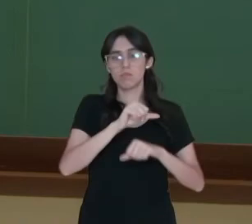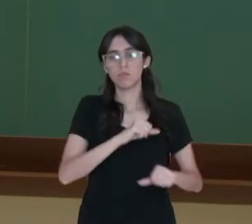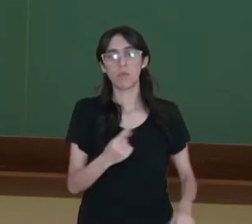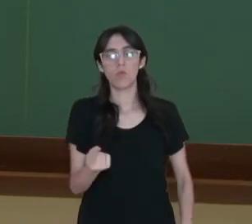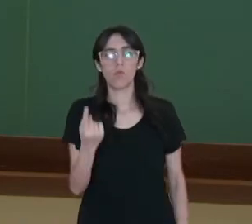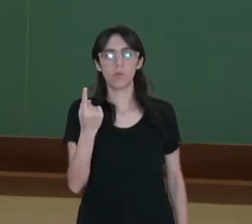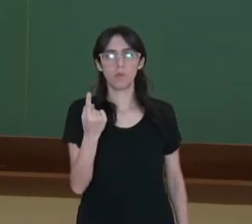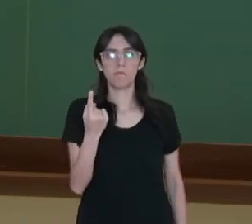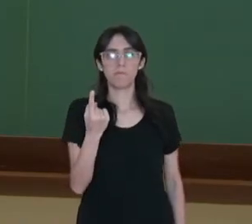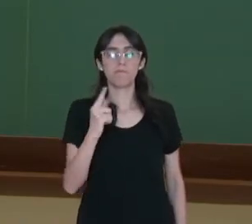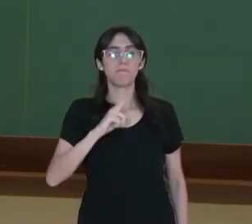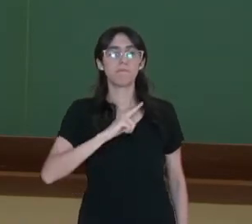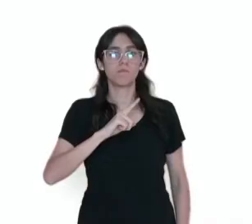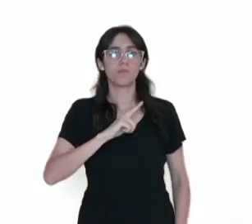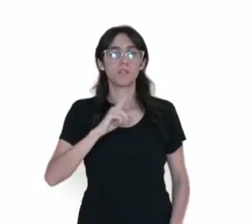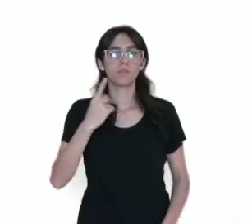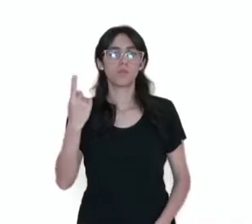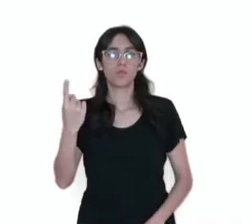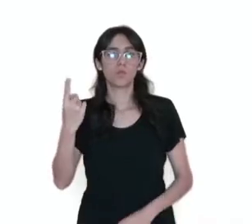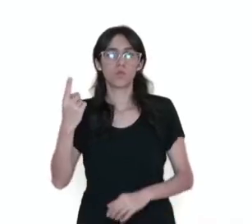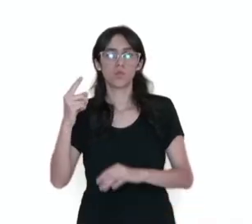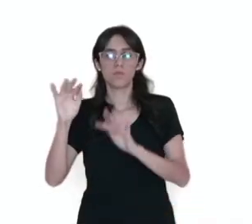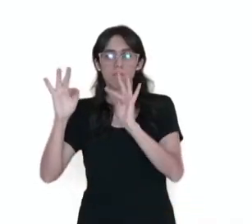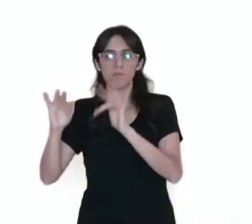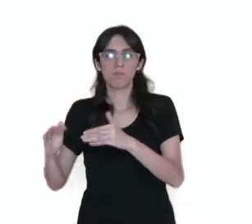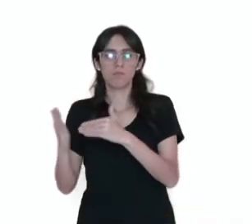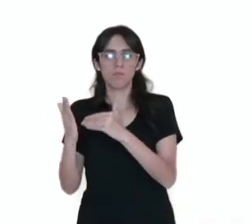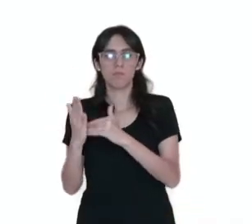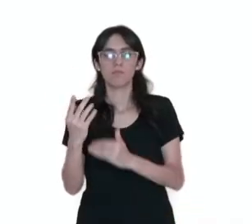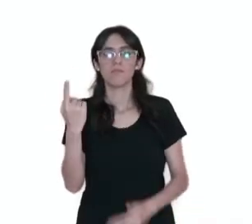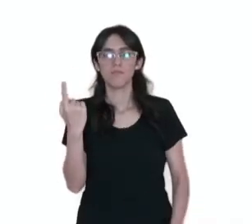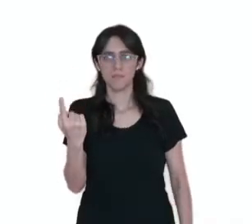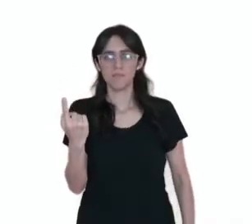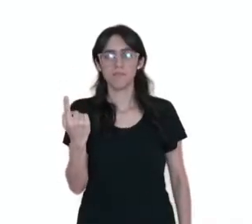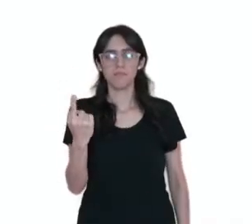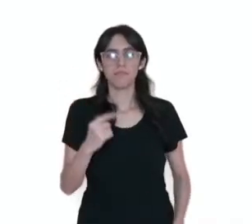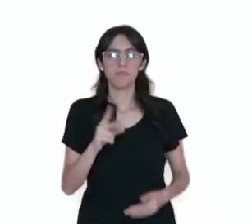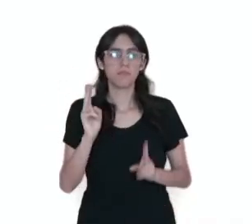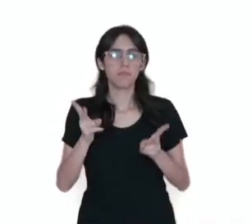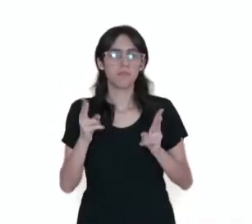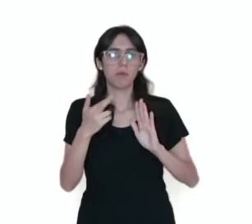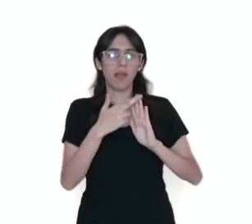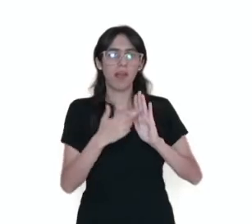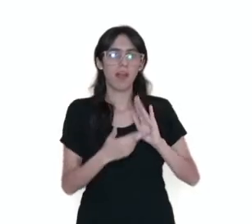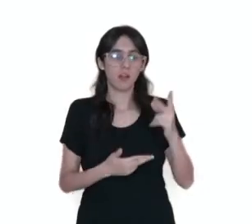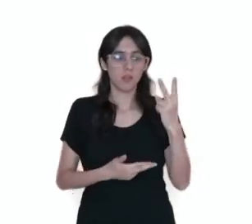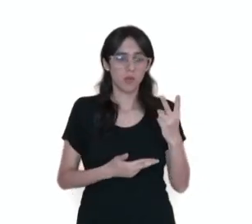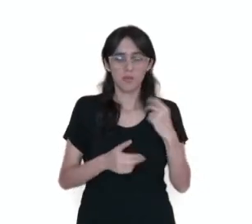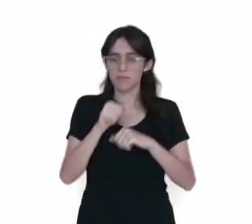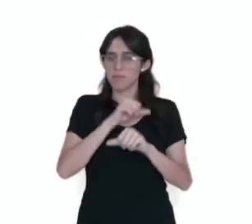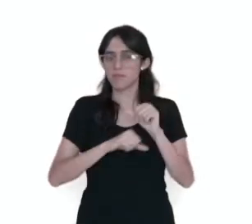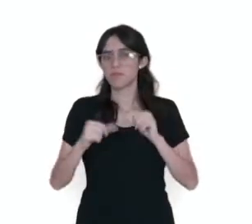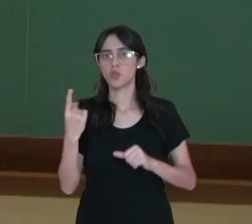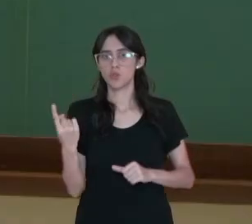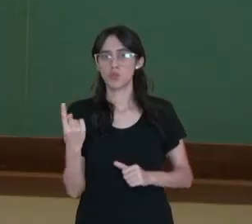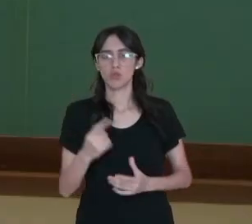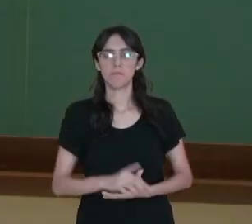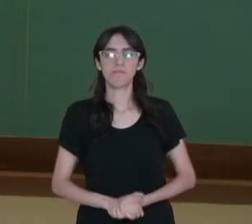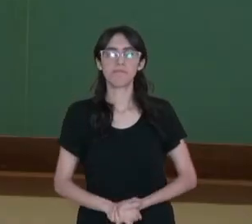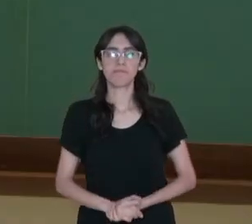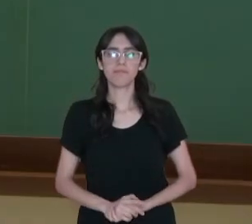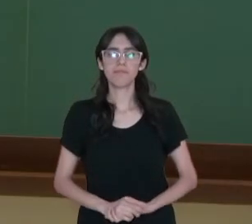compostas, mas eles estão formando uma única substância do outro lado. Segue o mesmo princípio, dois que formam um.